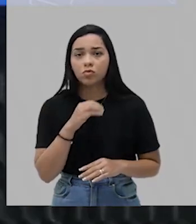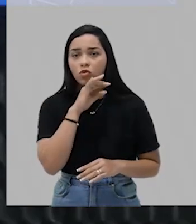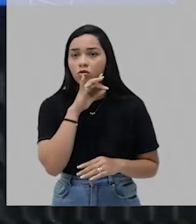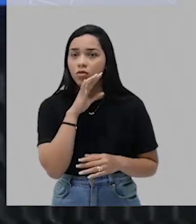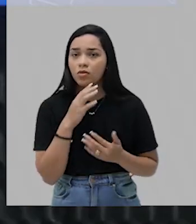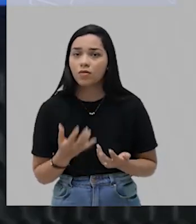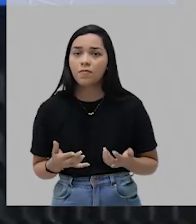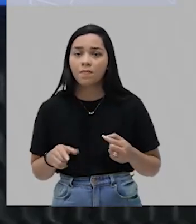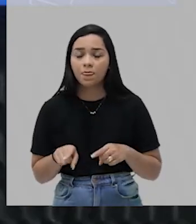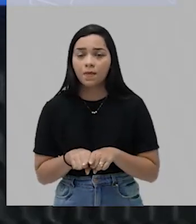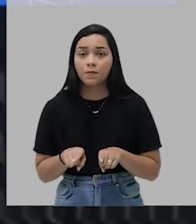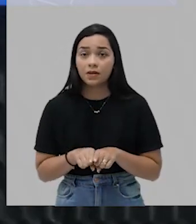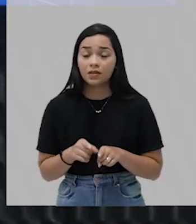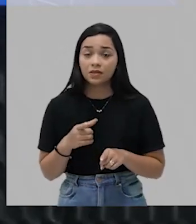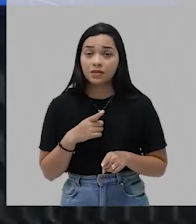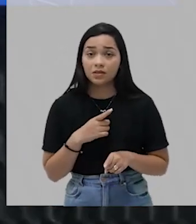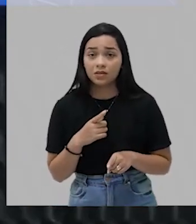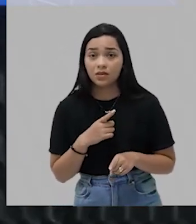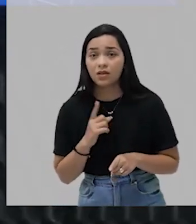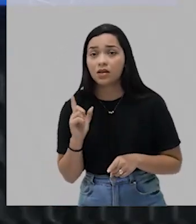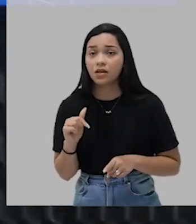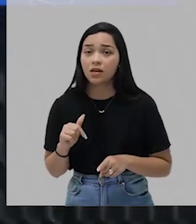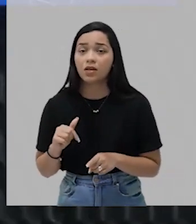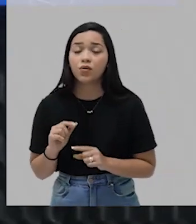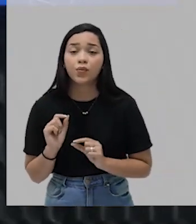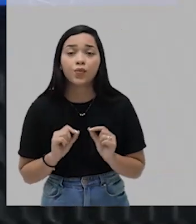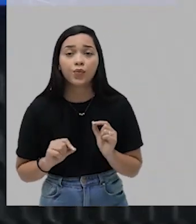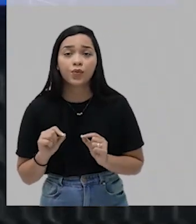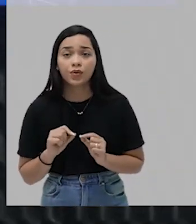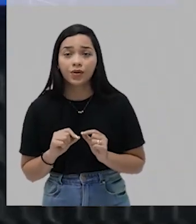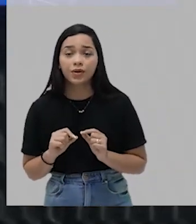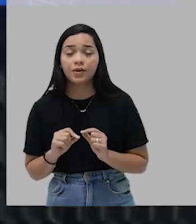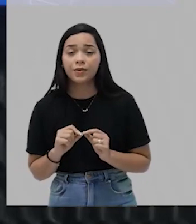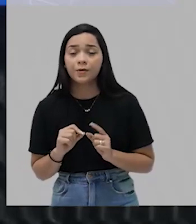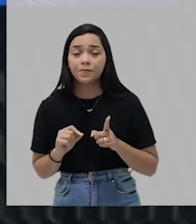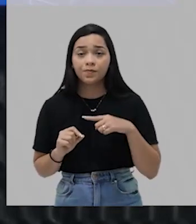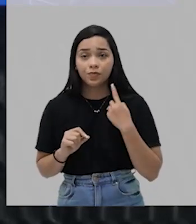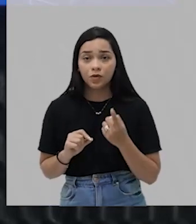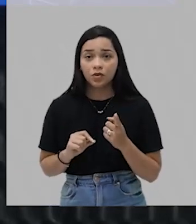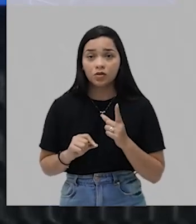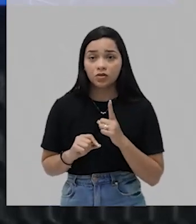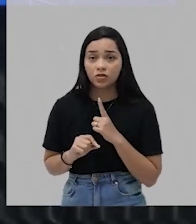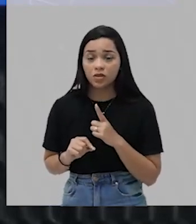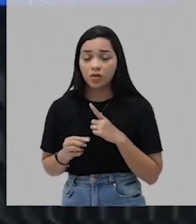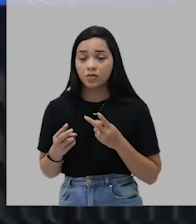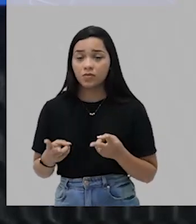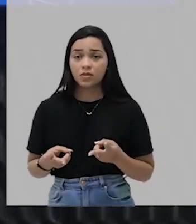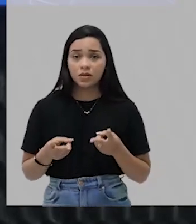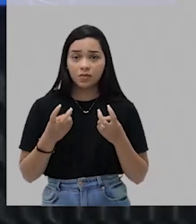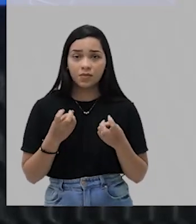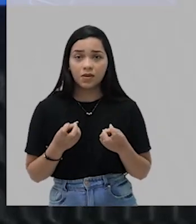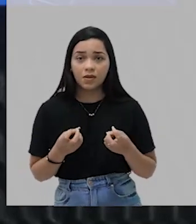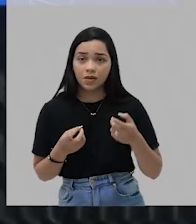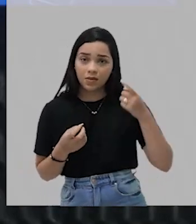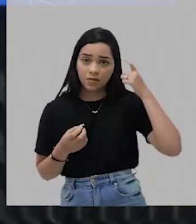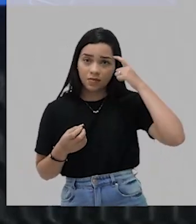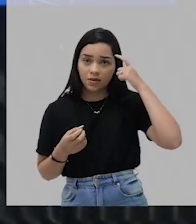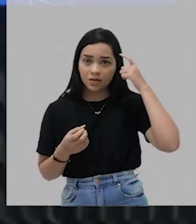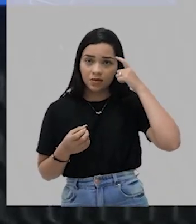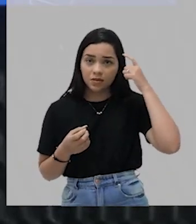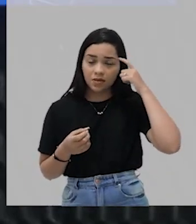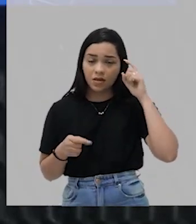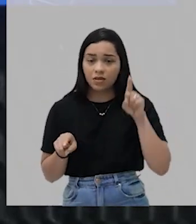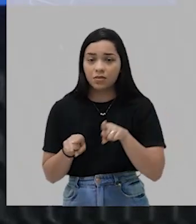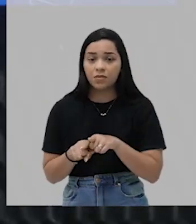a década perdida, na verdade, ela é uma década que nós temos que observar, pensar,